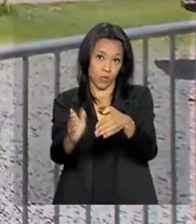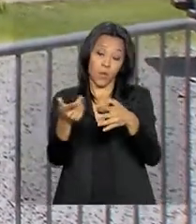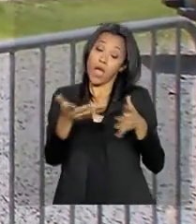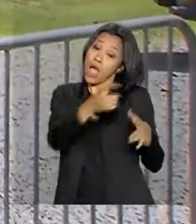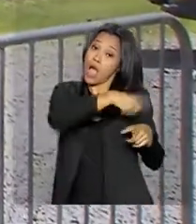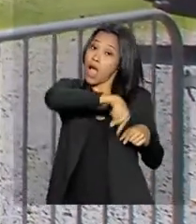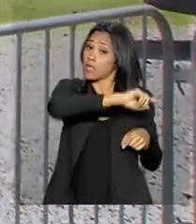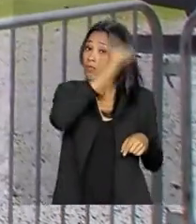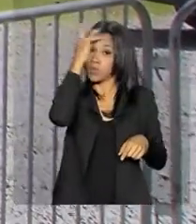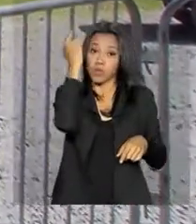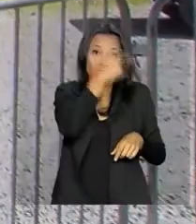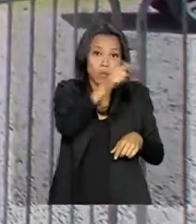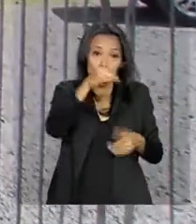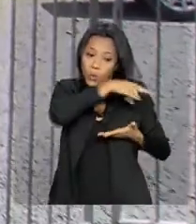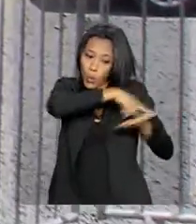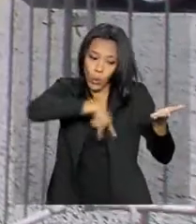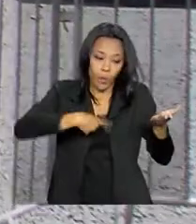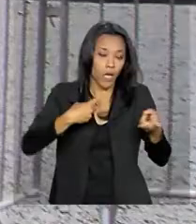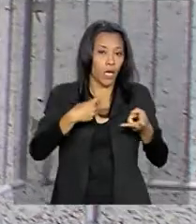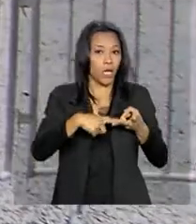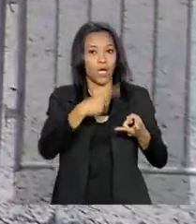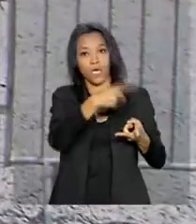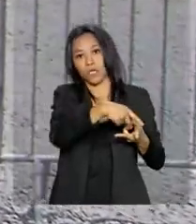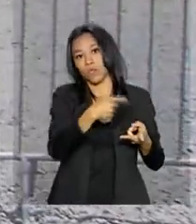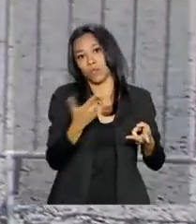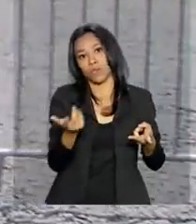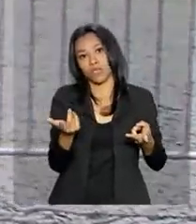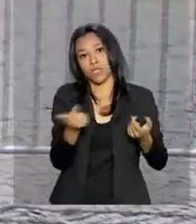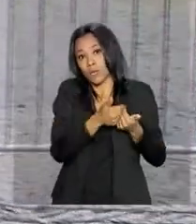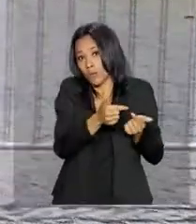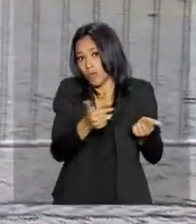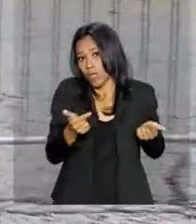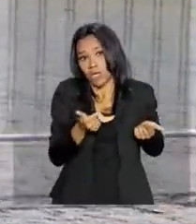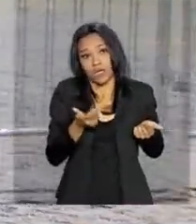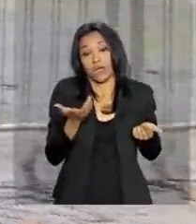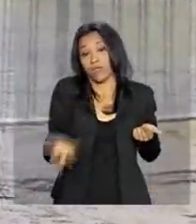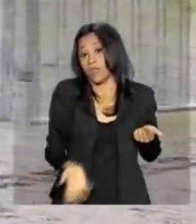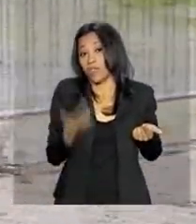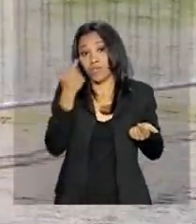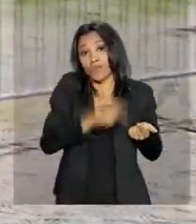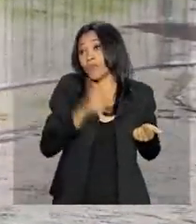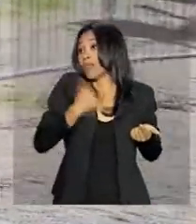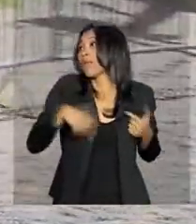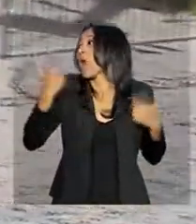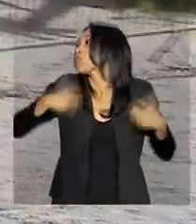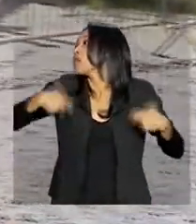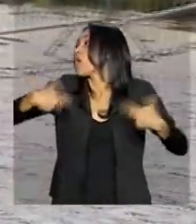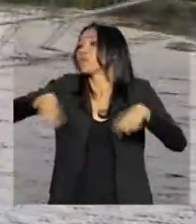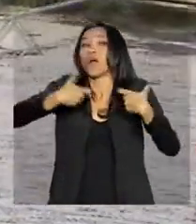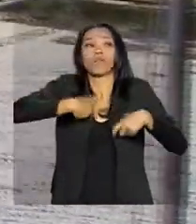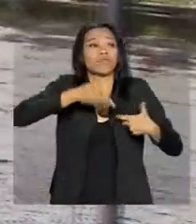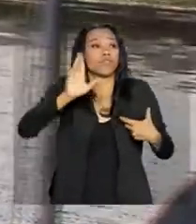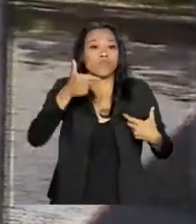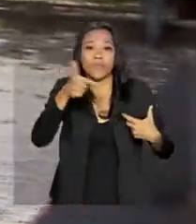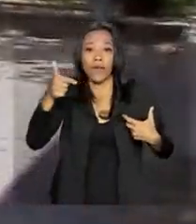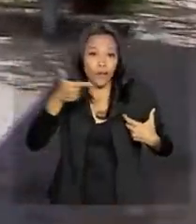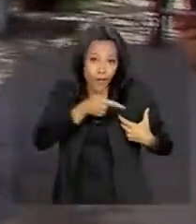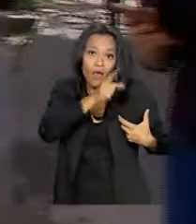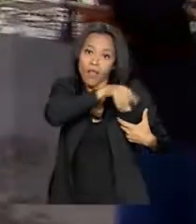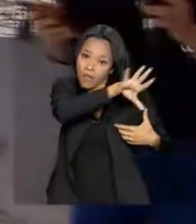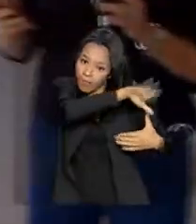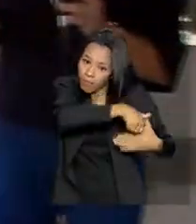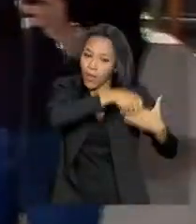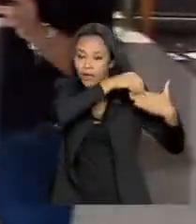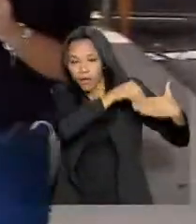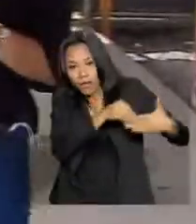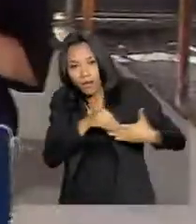não têm documentação ou que estão em situação de vulnerabilidade, ou seja, sem ter para onde ir, são encaminhadas para as